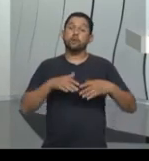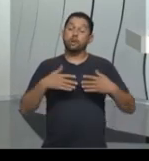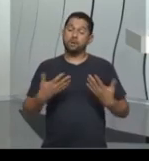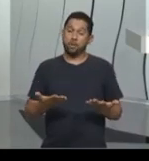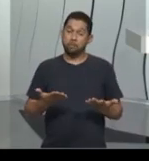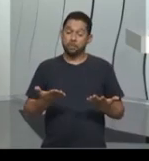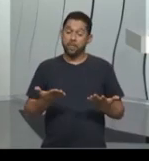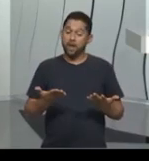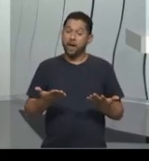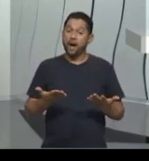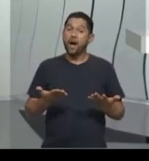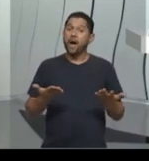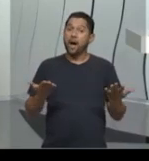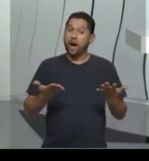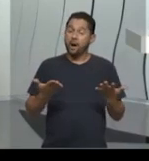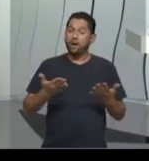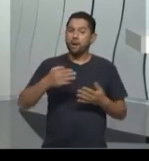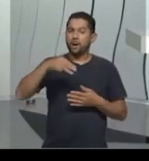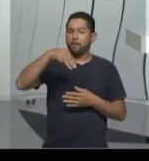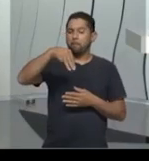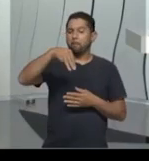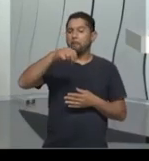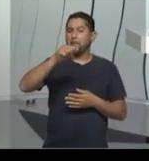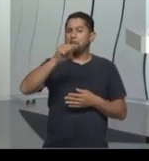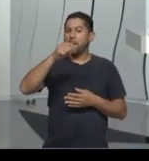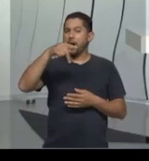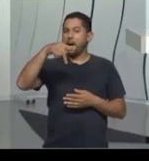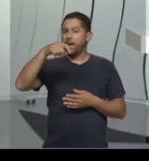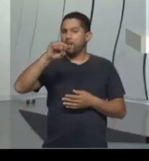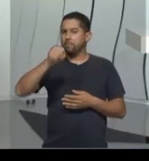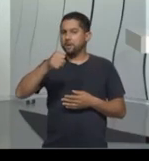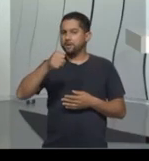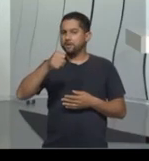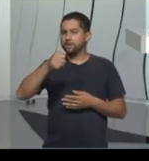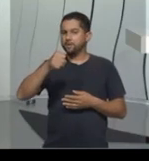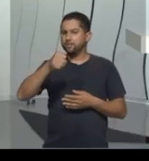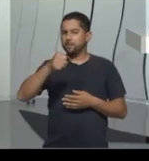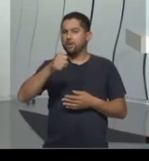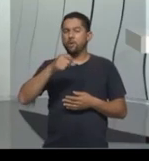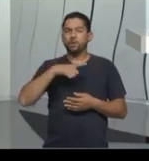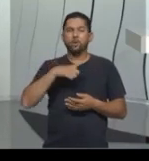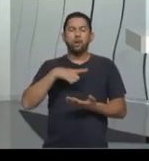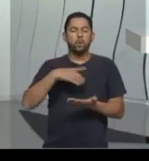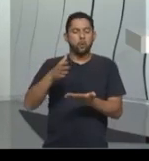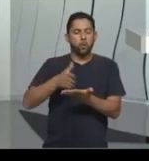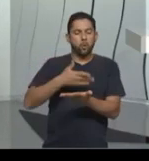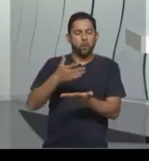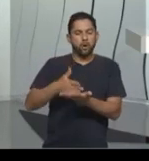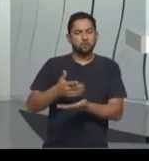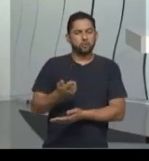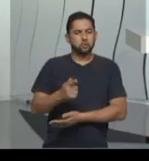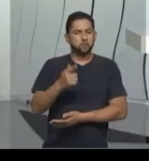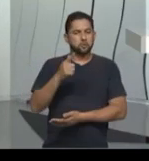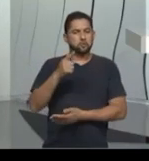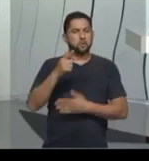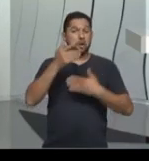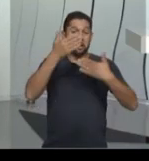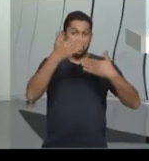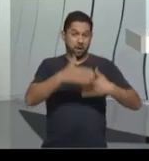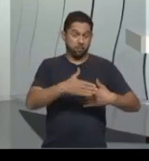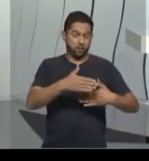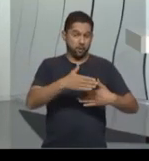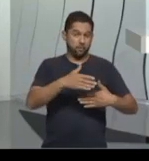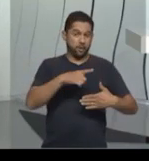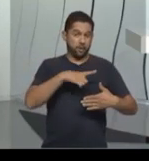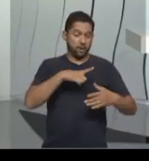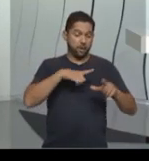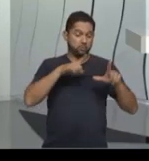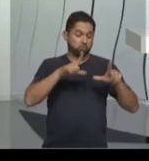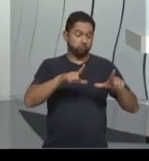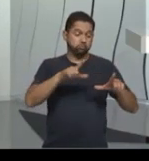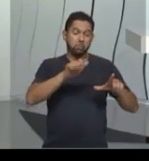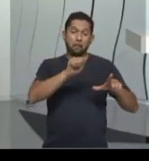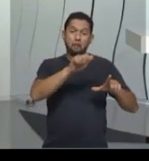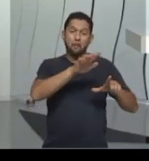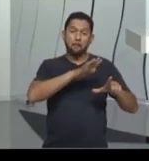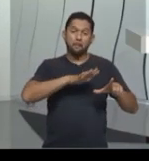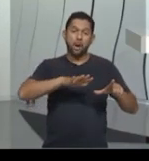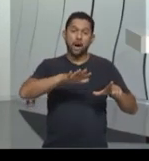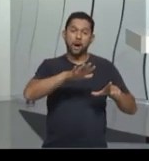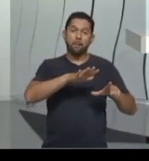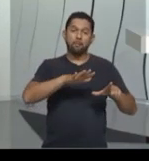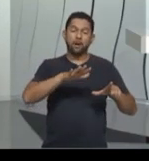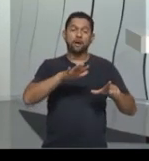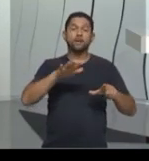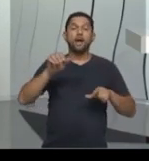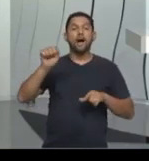quando você tem ali os mapas, né, quando você tem ali no livro de geografia, ou tem na prova, ou alguma coisa que você, né,